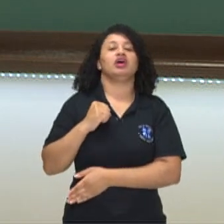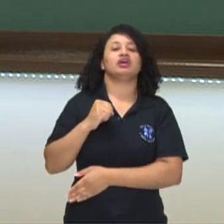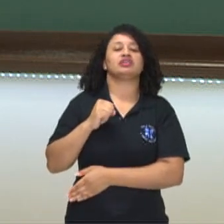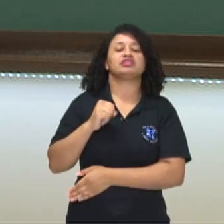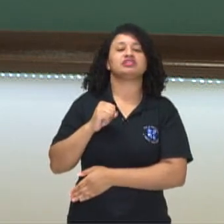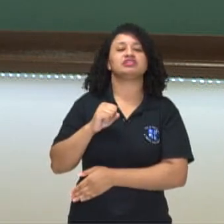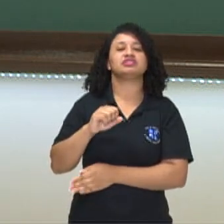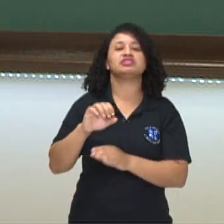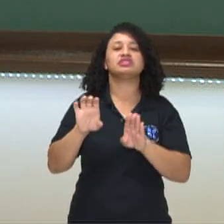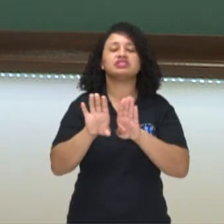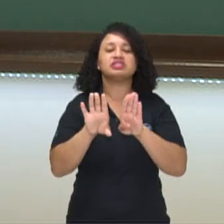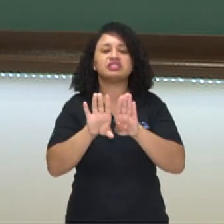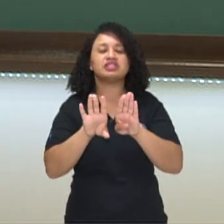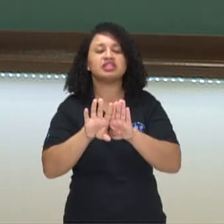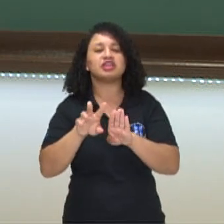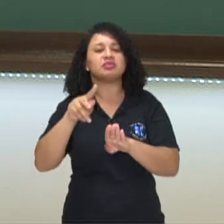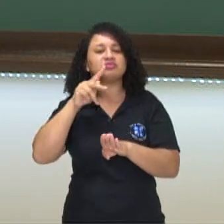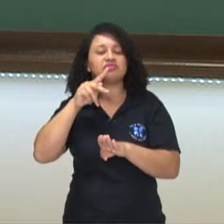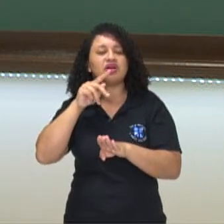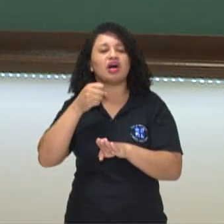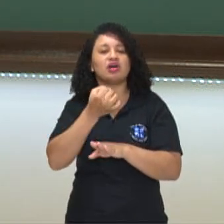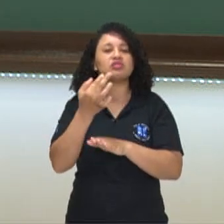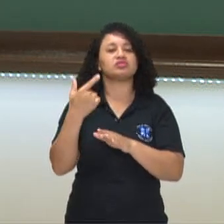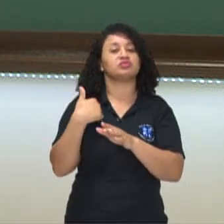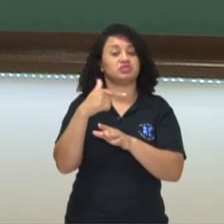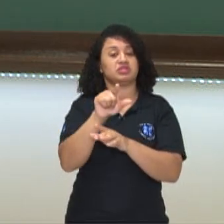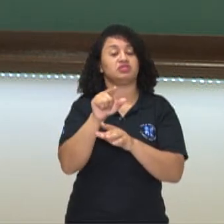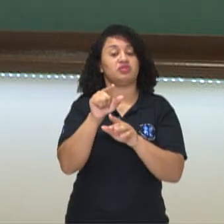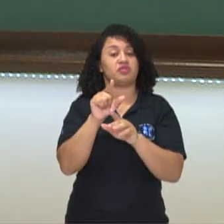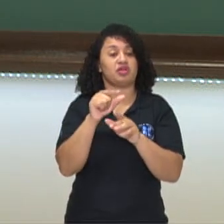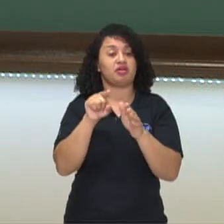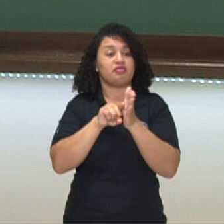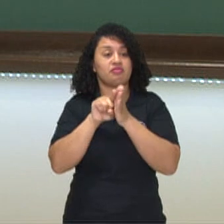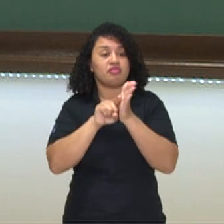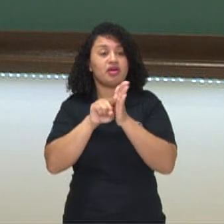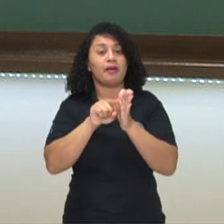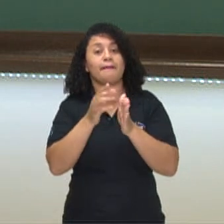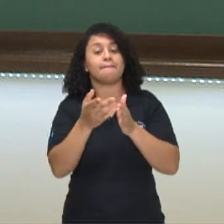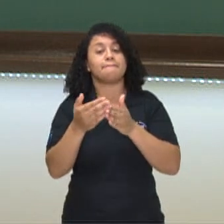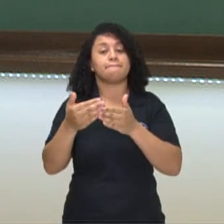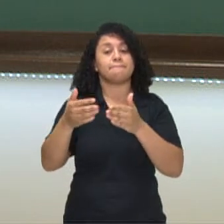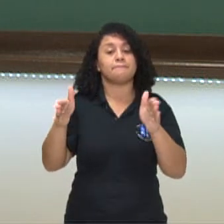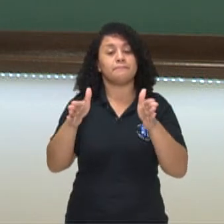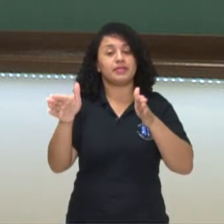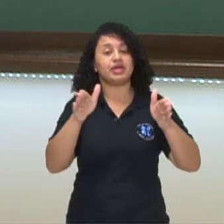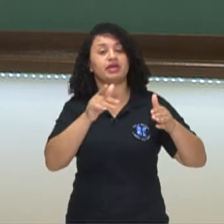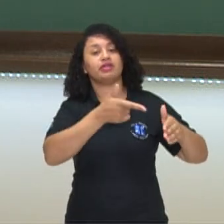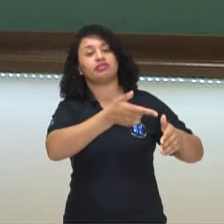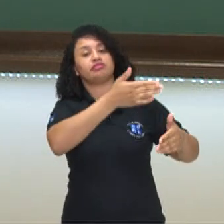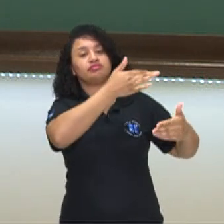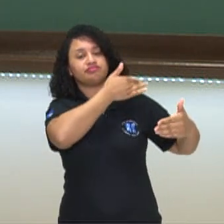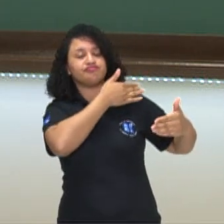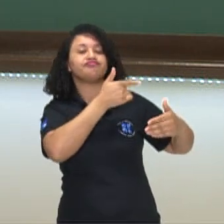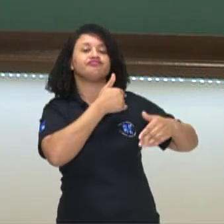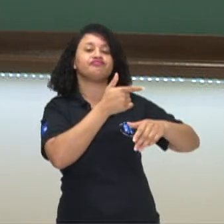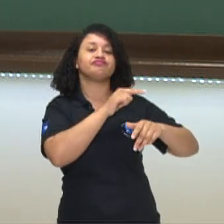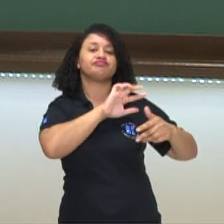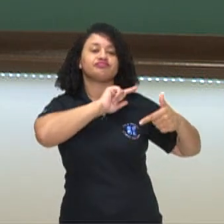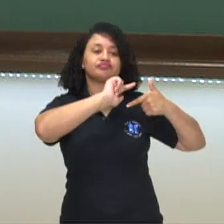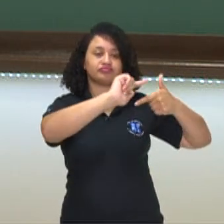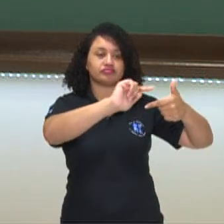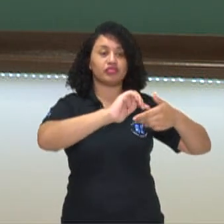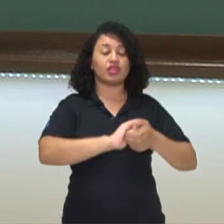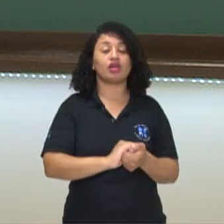outros cientistas do período clássico, né, para construir um novo conhecimento do ser humano e do